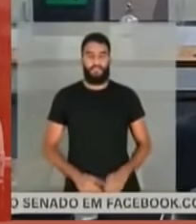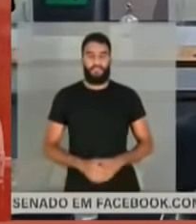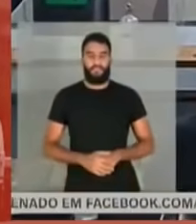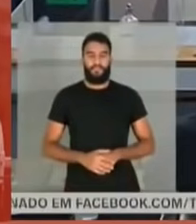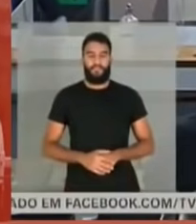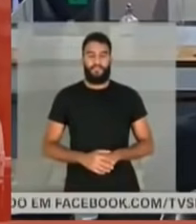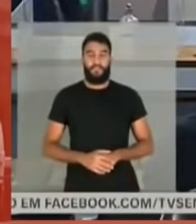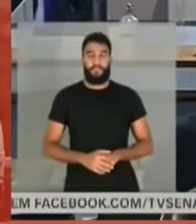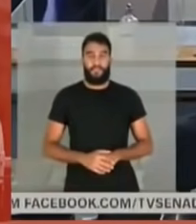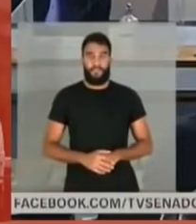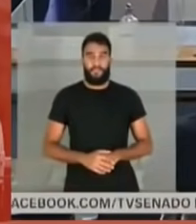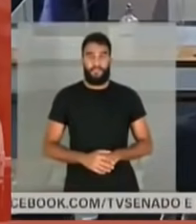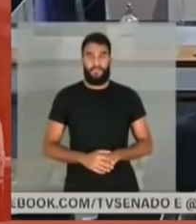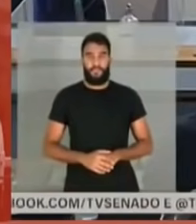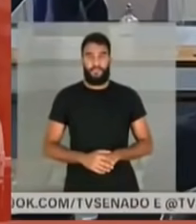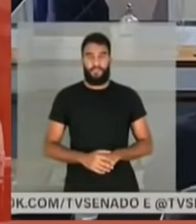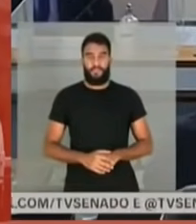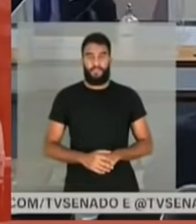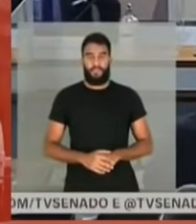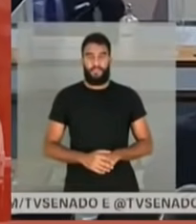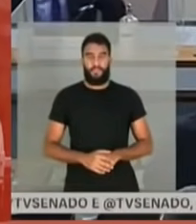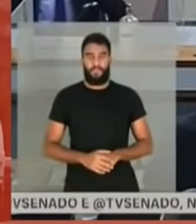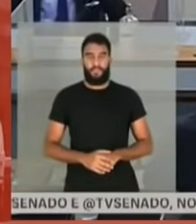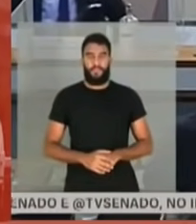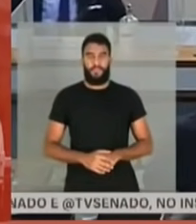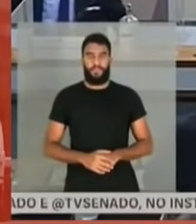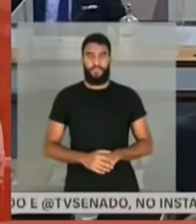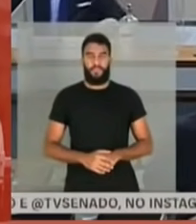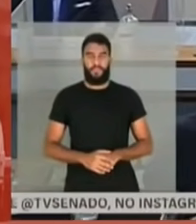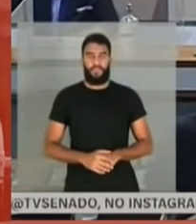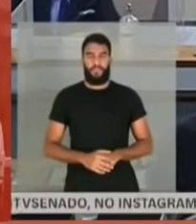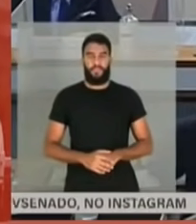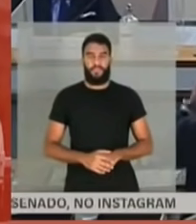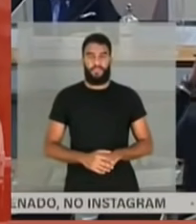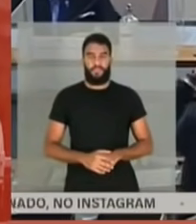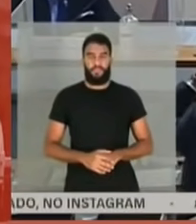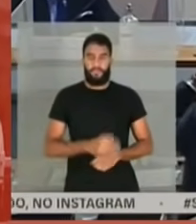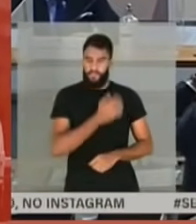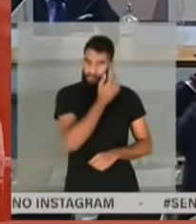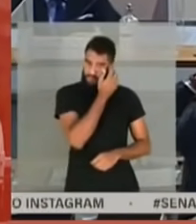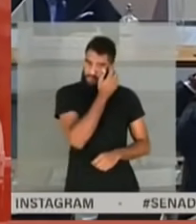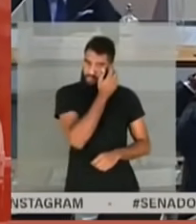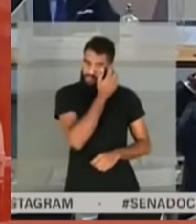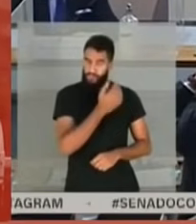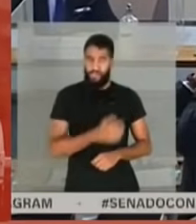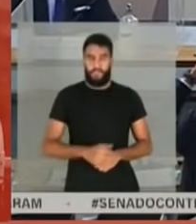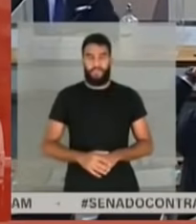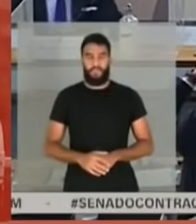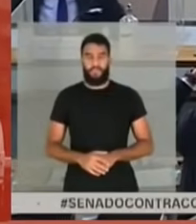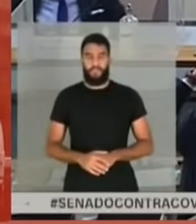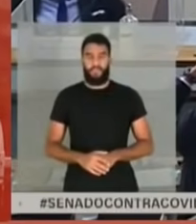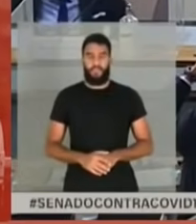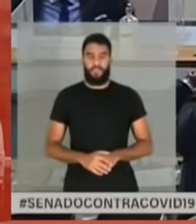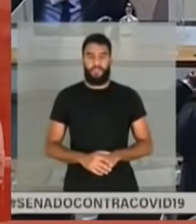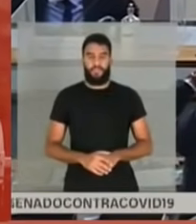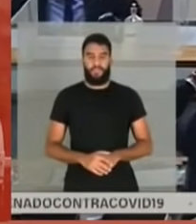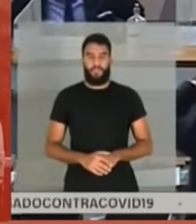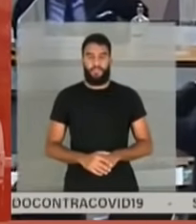que não sabem nada do que estão fazendo ali, né? E a gente está começando a ver também, quer